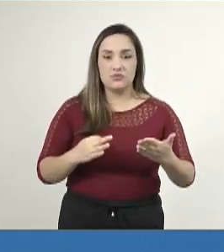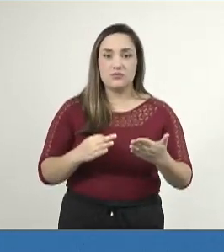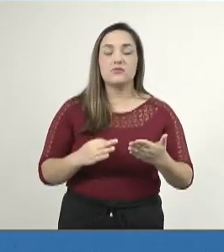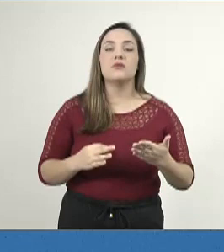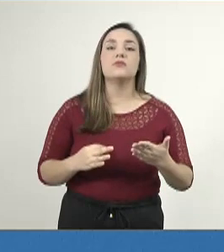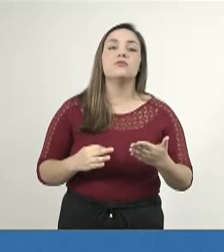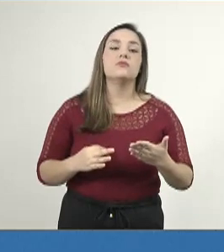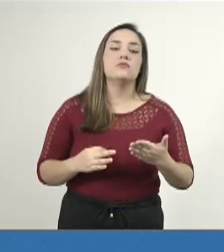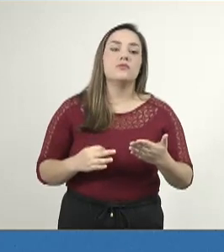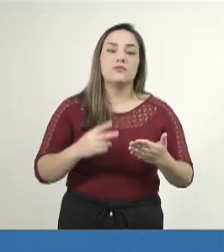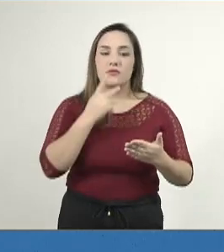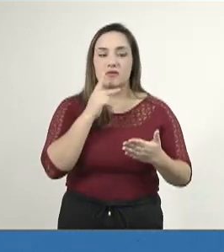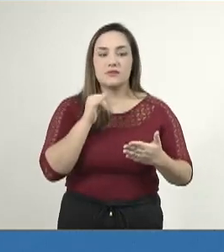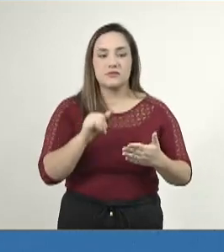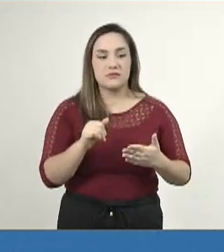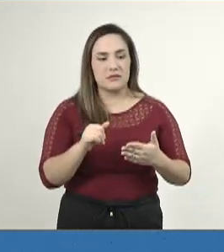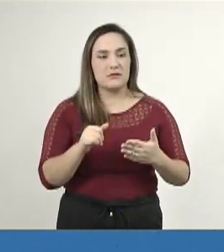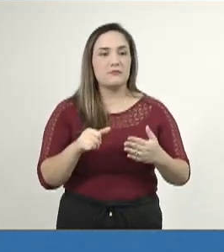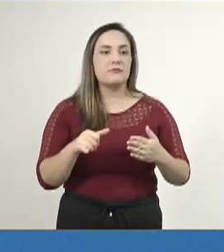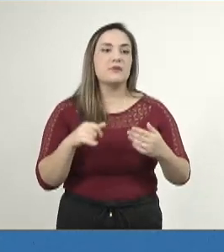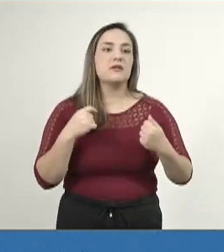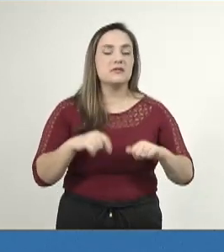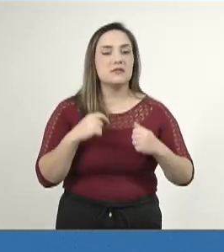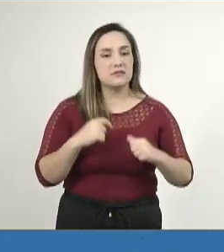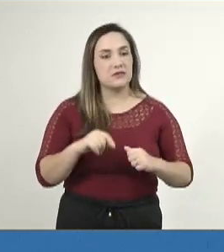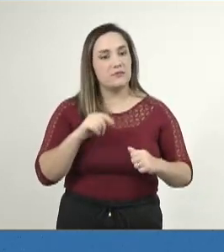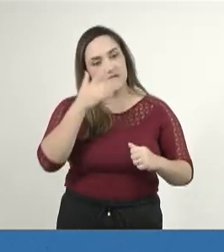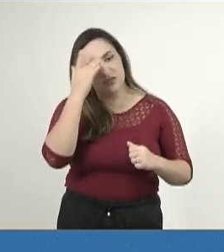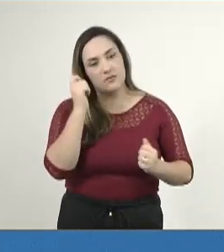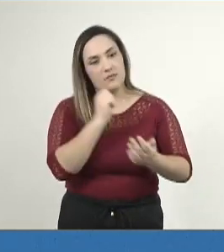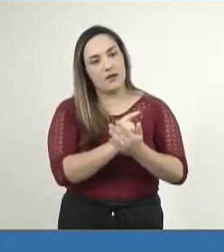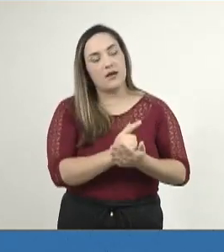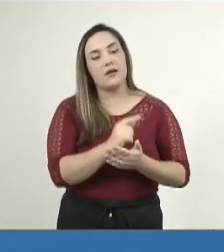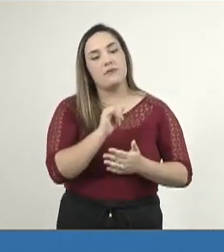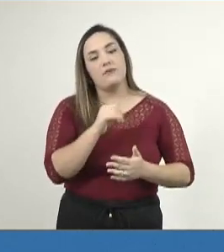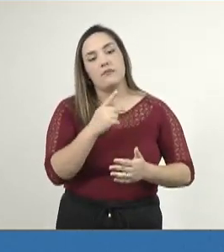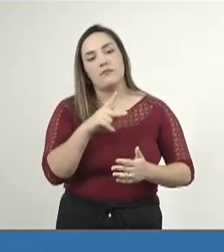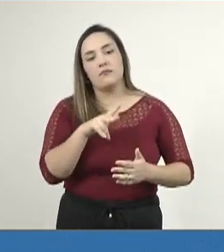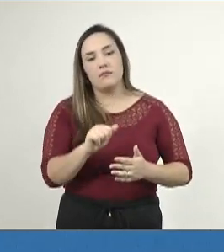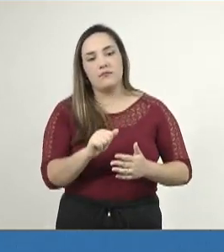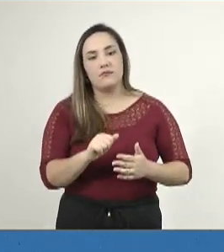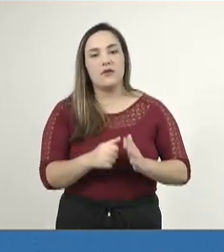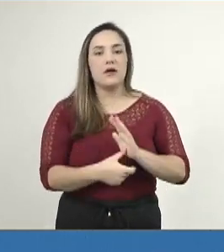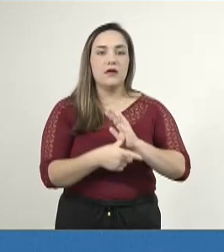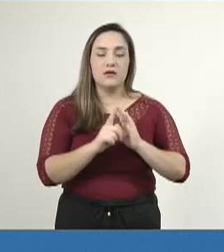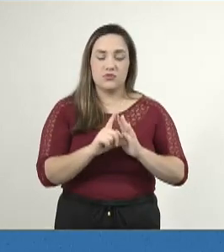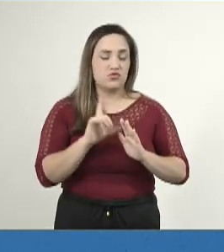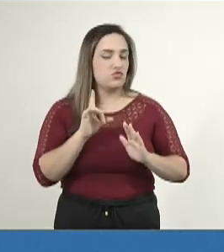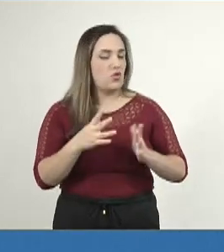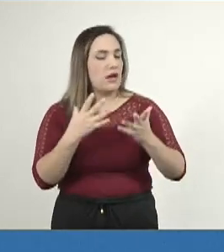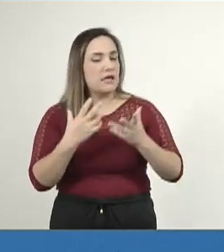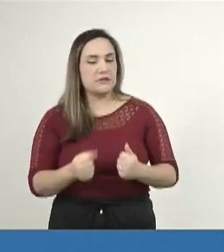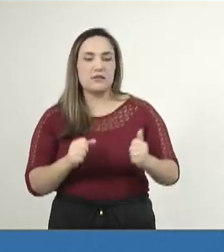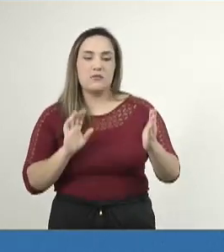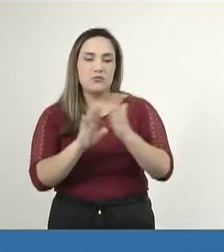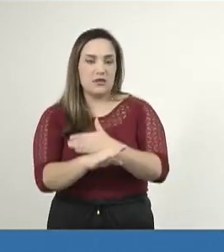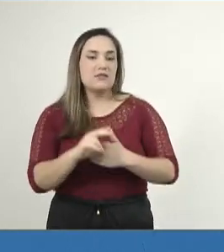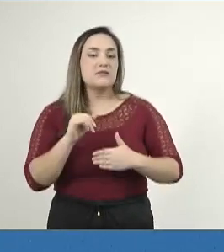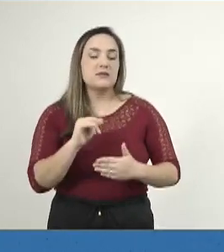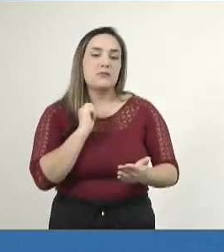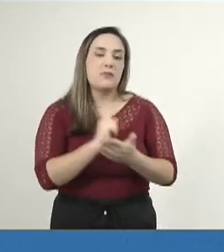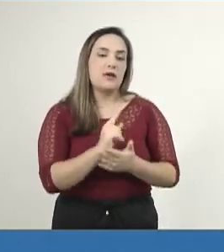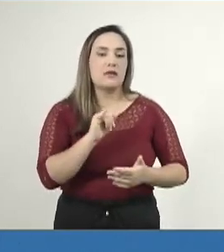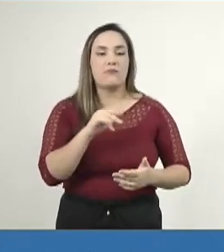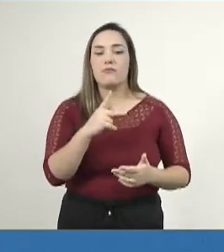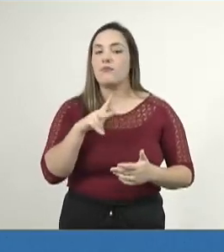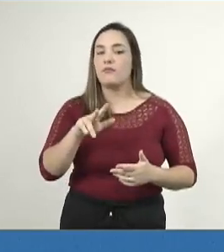o pagamento antecipado do IPVA, não sendo aplicado na hipótese de transferência do veículo para outra unidade da